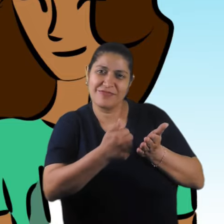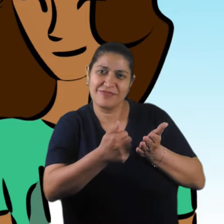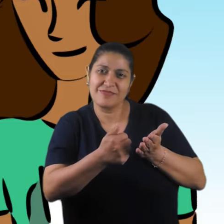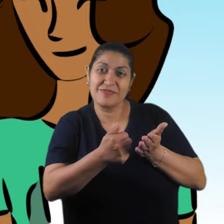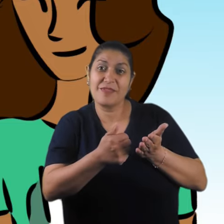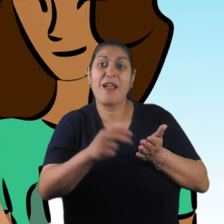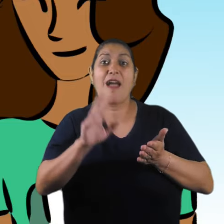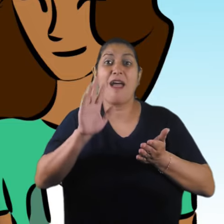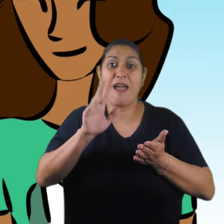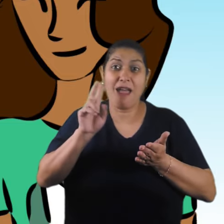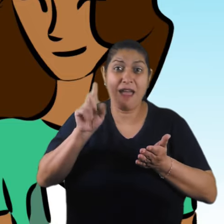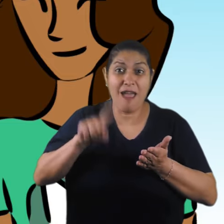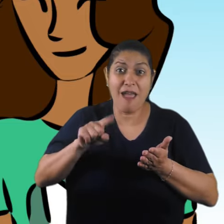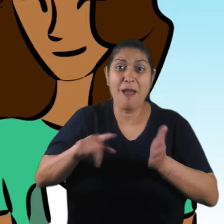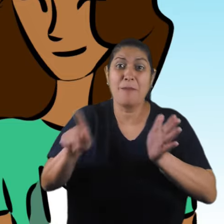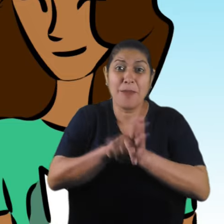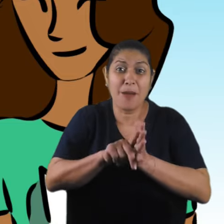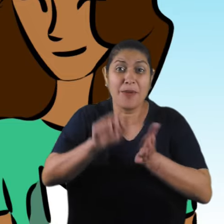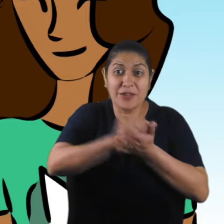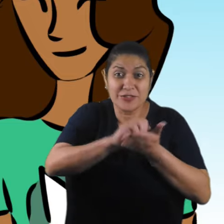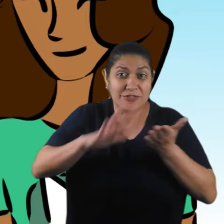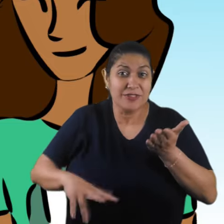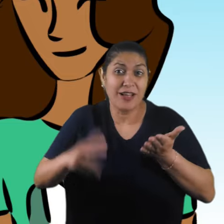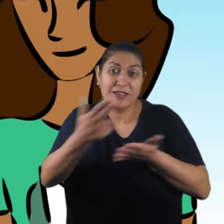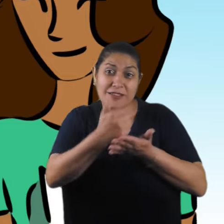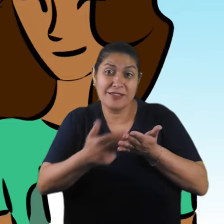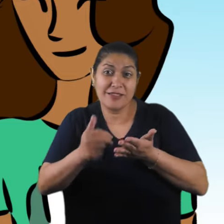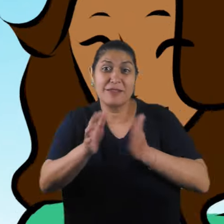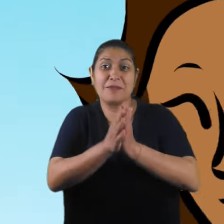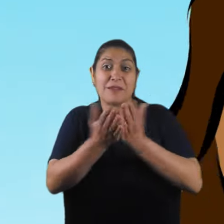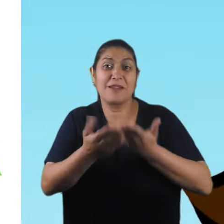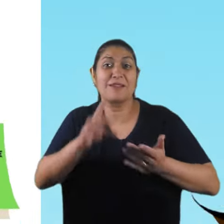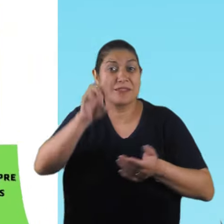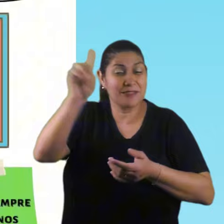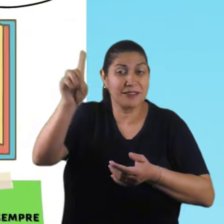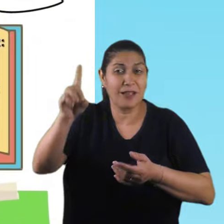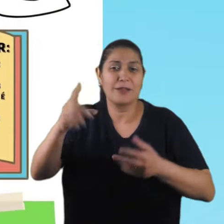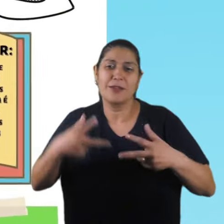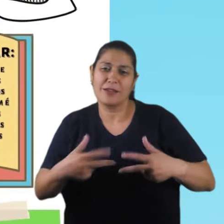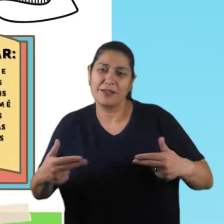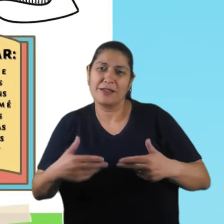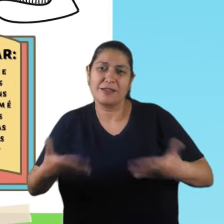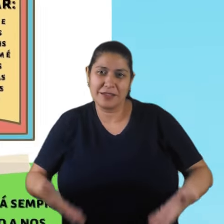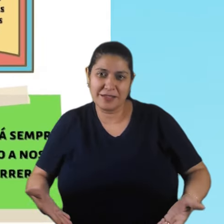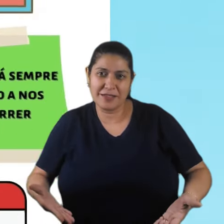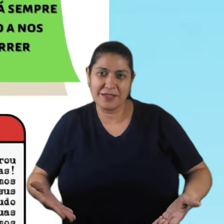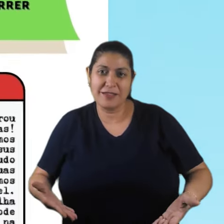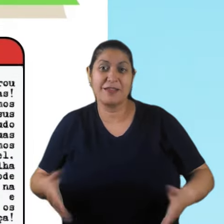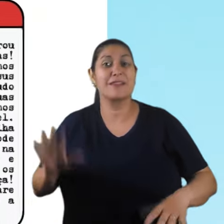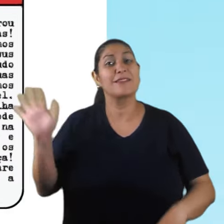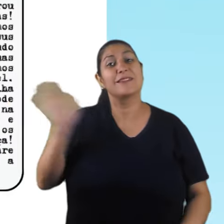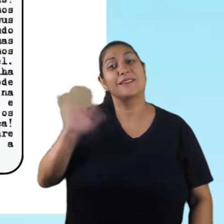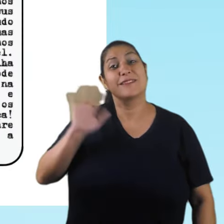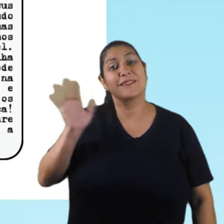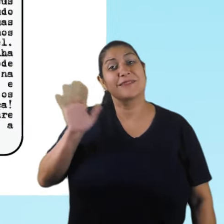você aprende enquanto pinta lindos desenhos bíblicos e faz atividades muito divertidas que ensinam ainda